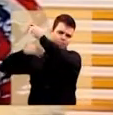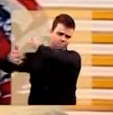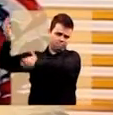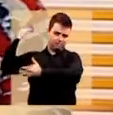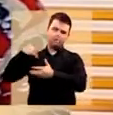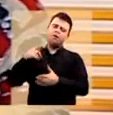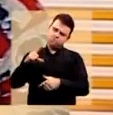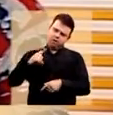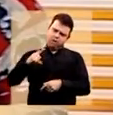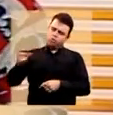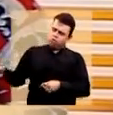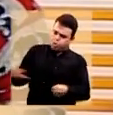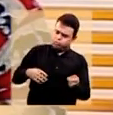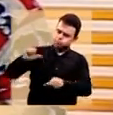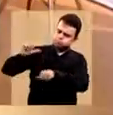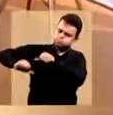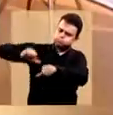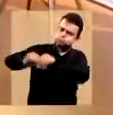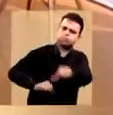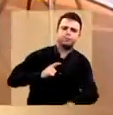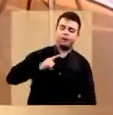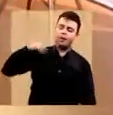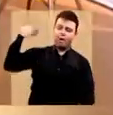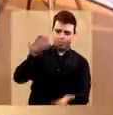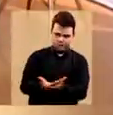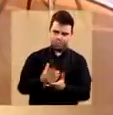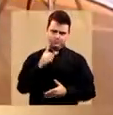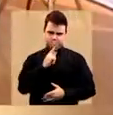se continuaram e se modernizaram e tem diálogo até hoje.